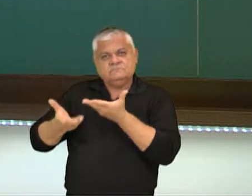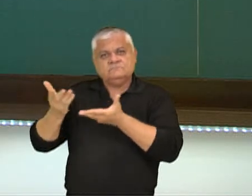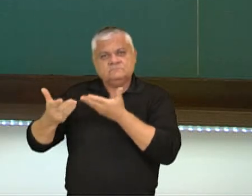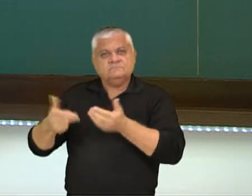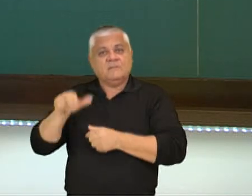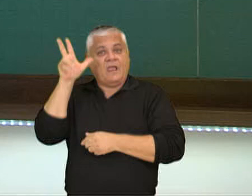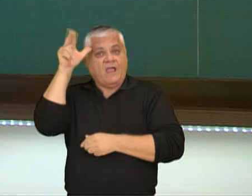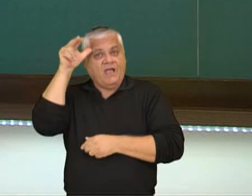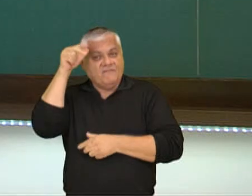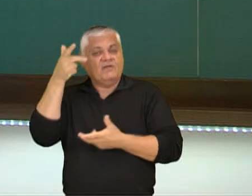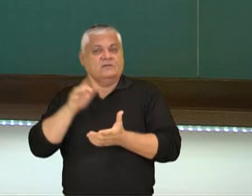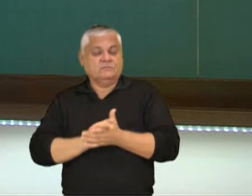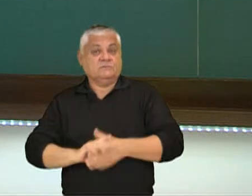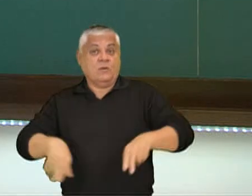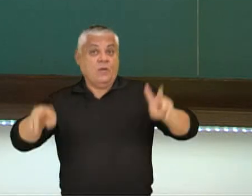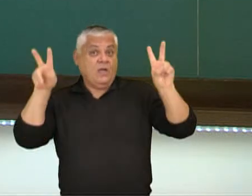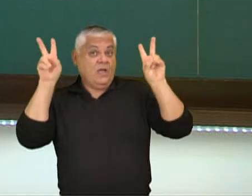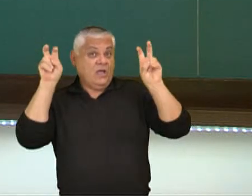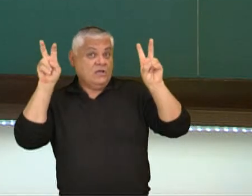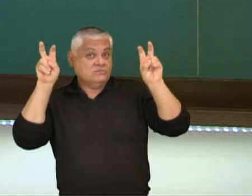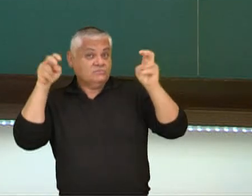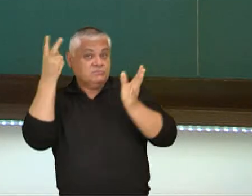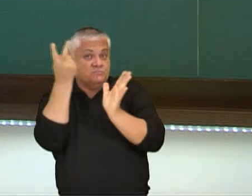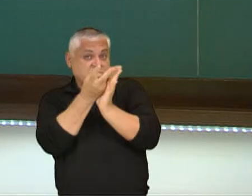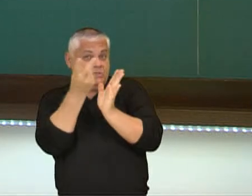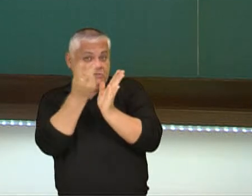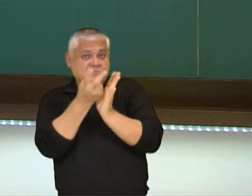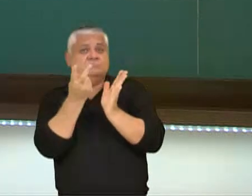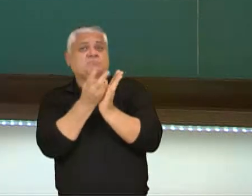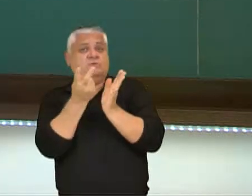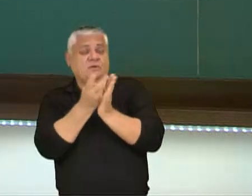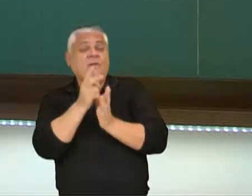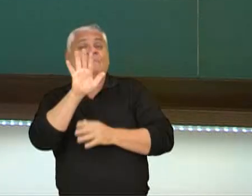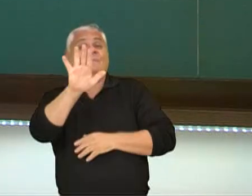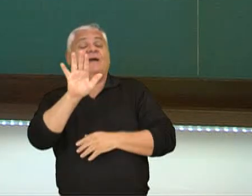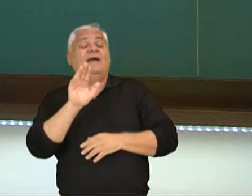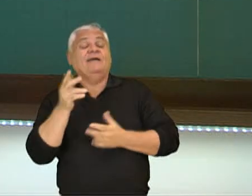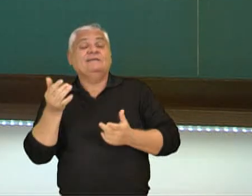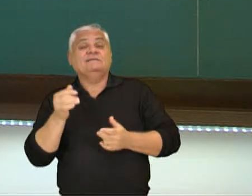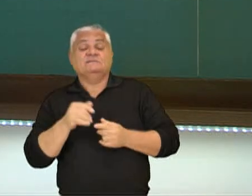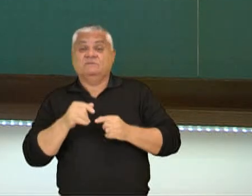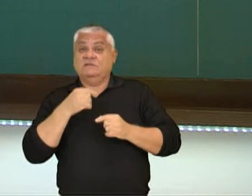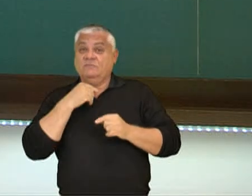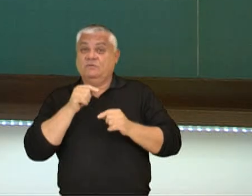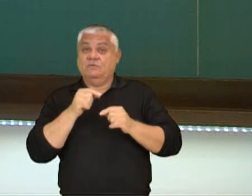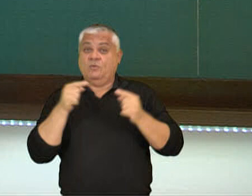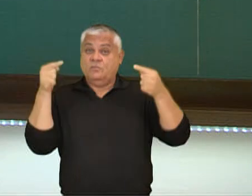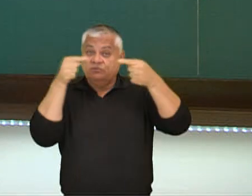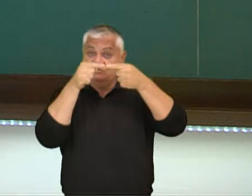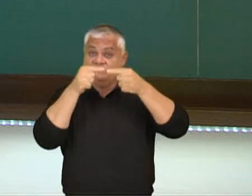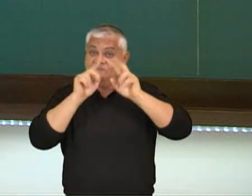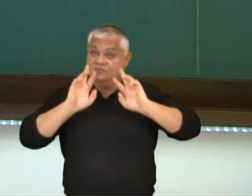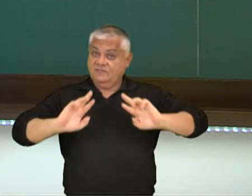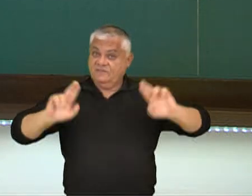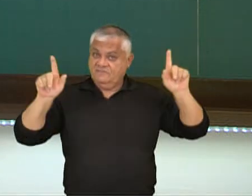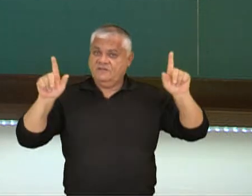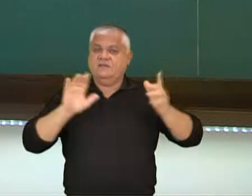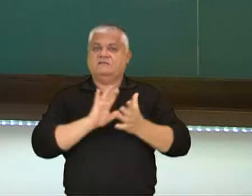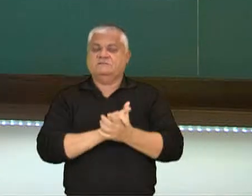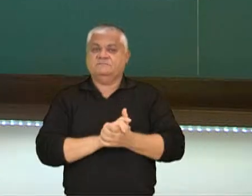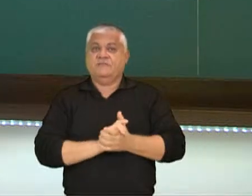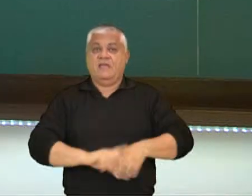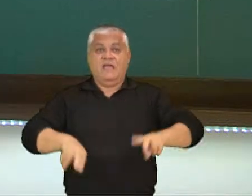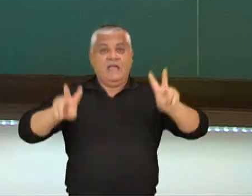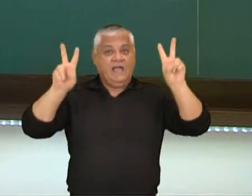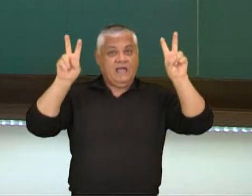o assunto é o mesmo, mas a temática é diferente. Retomando aqui uma ideia de